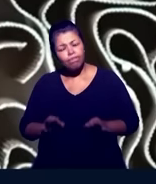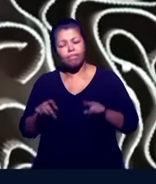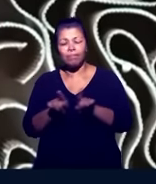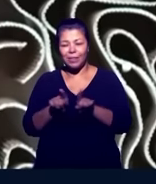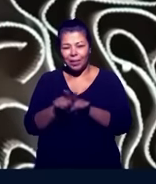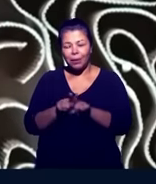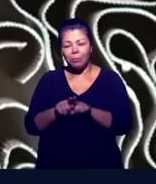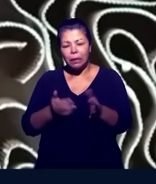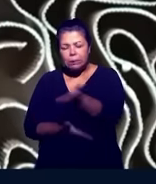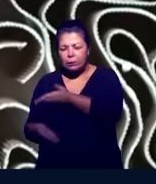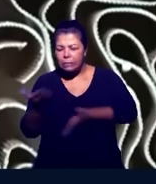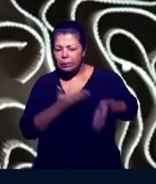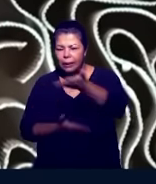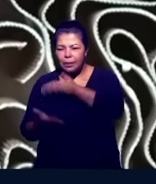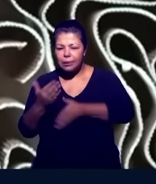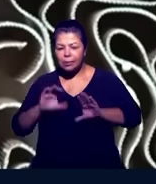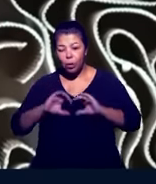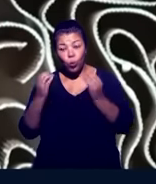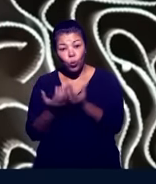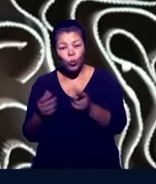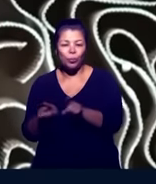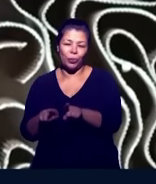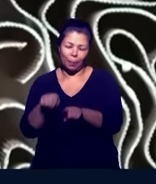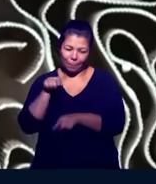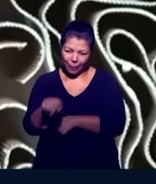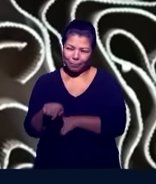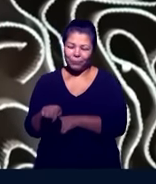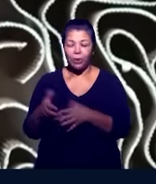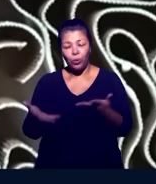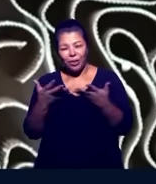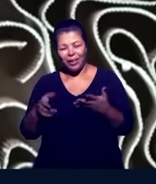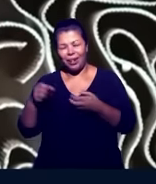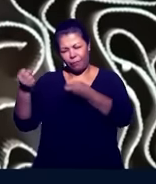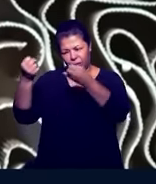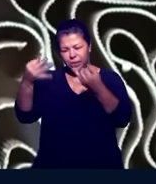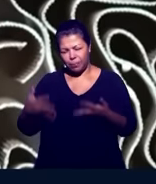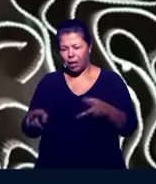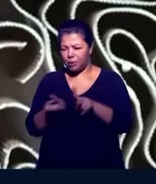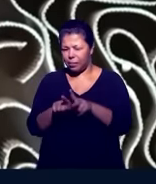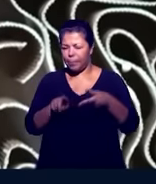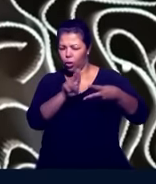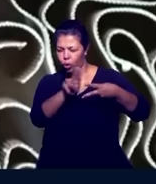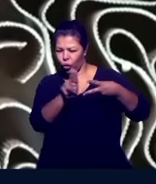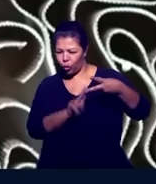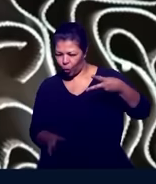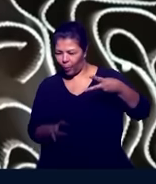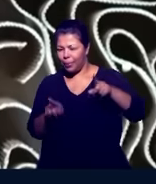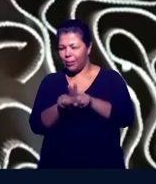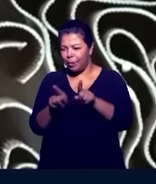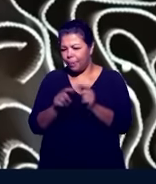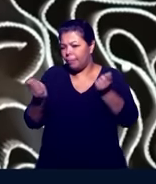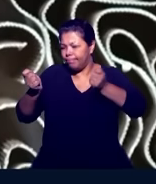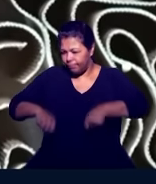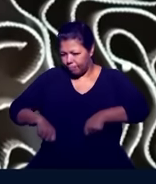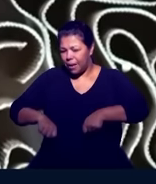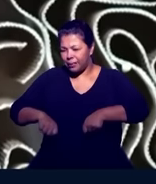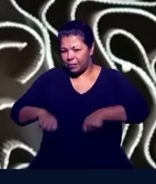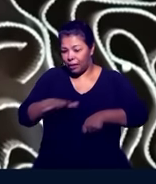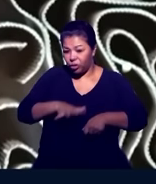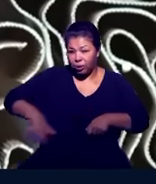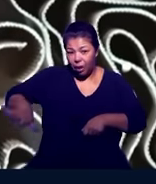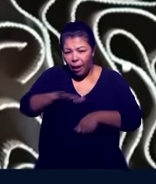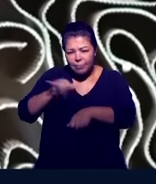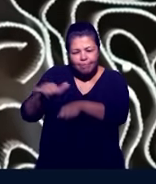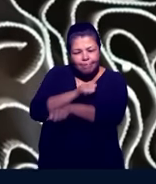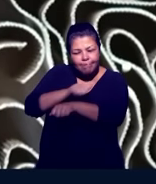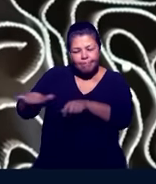técnica e as pessoas que o Senhor tem indicado enfim esses dois nomes queria que o senhor comentasse um pouco Exatamente isso da capacidade técnica que vai trabalhar com o banco central